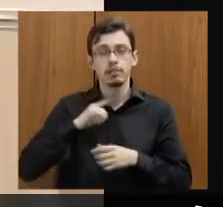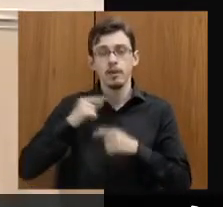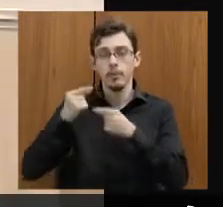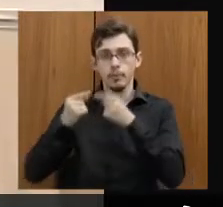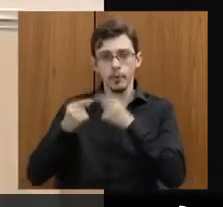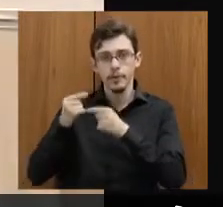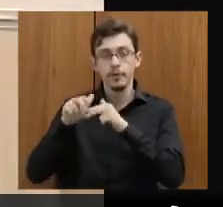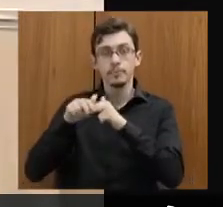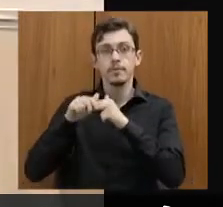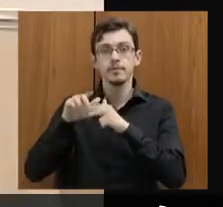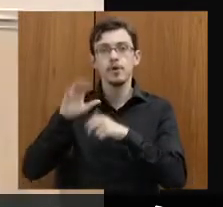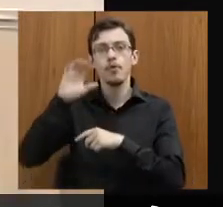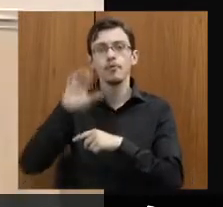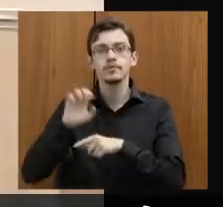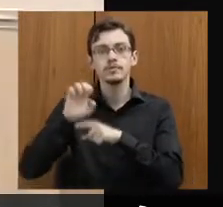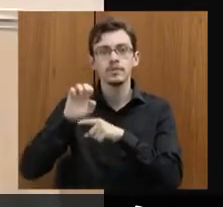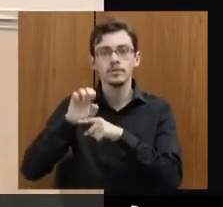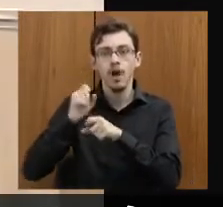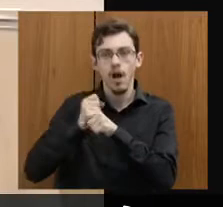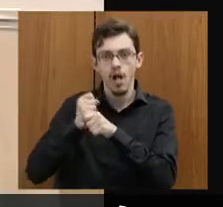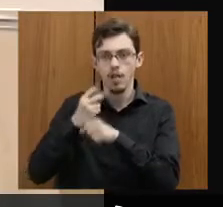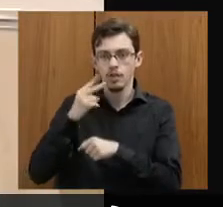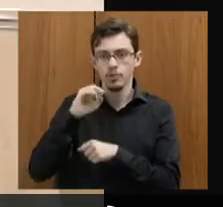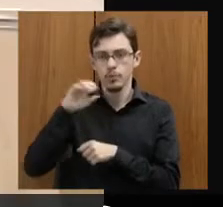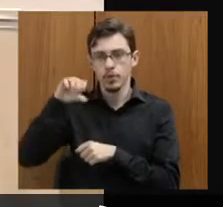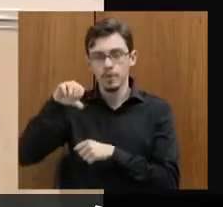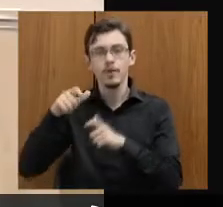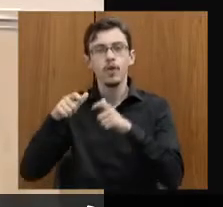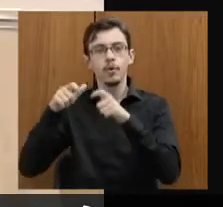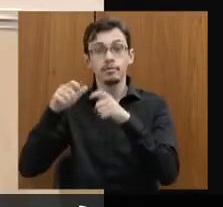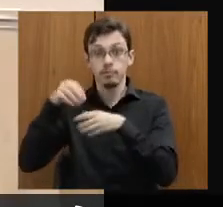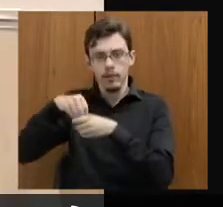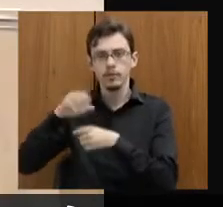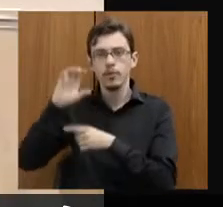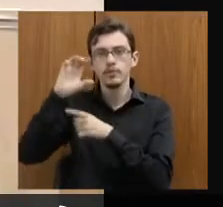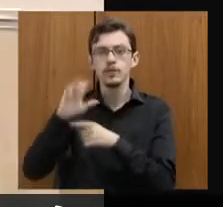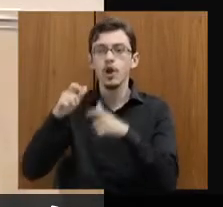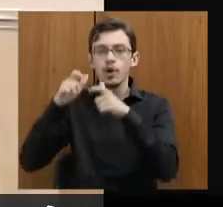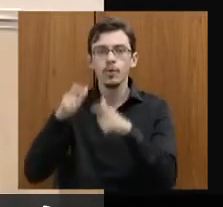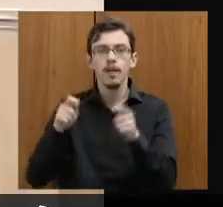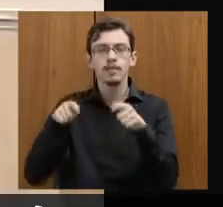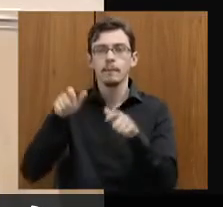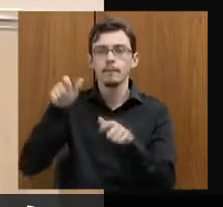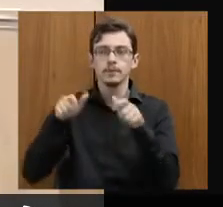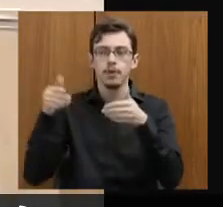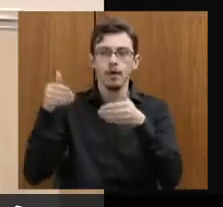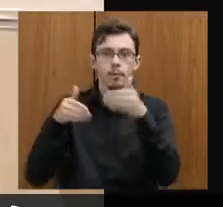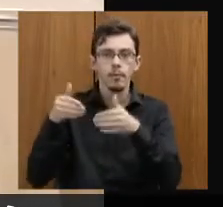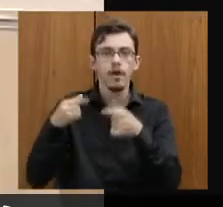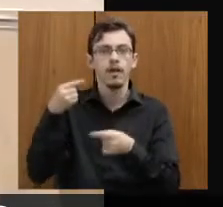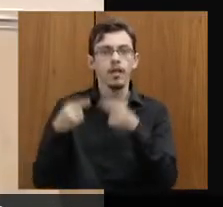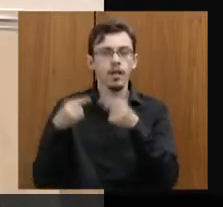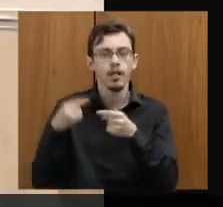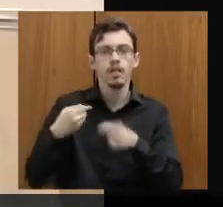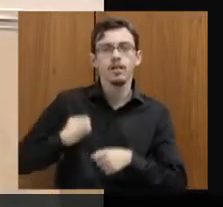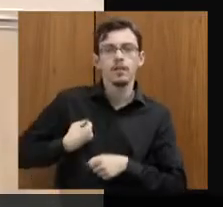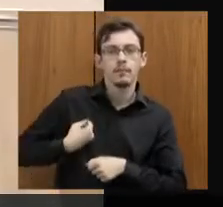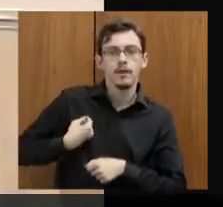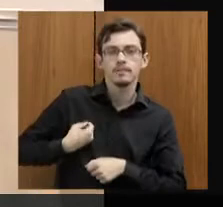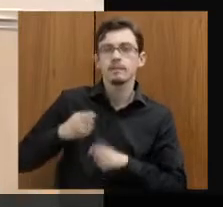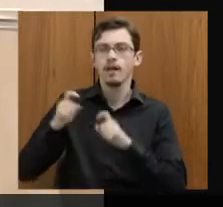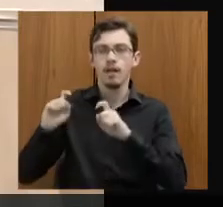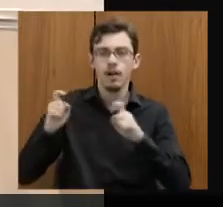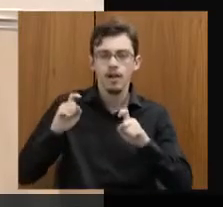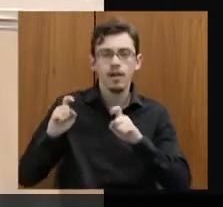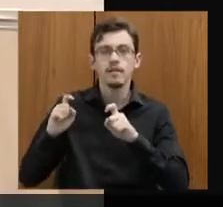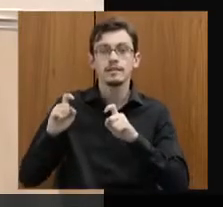Estadual em 2009 né que são espaços de democracia participativa É espaço de